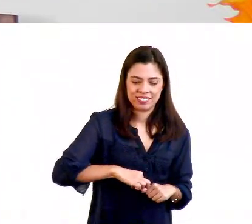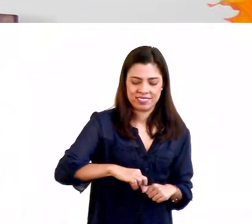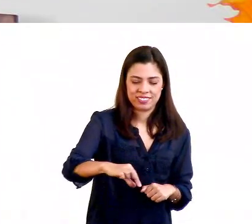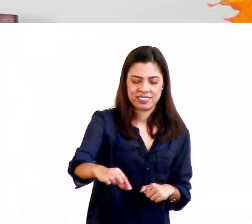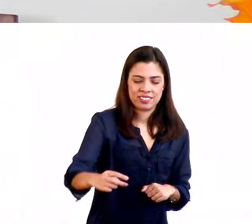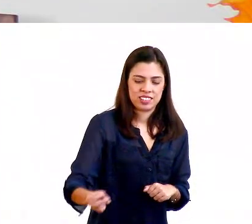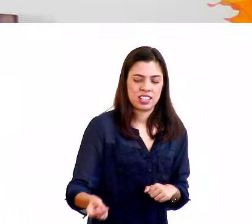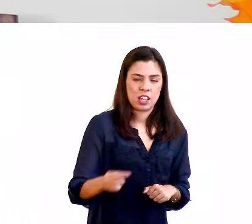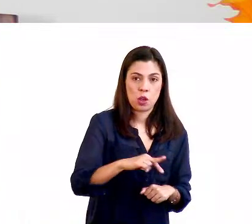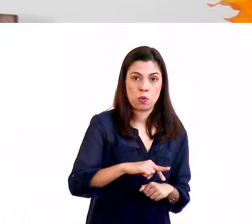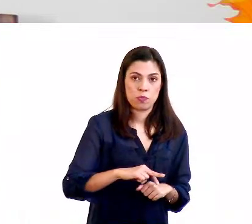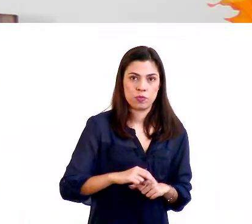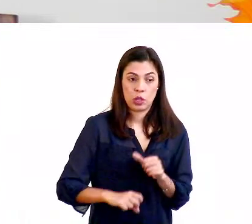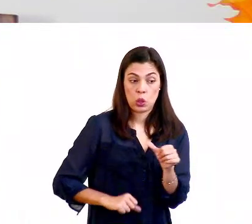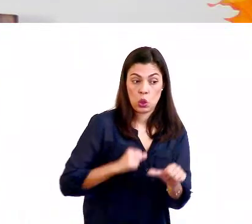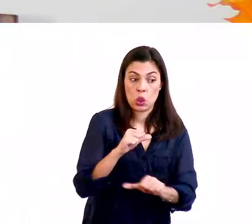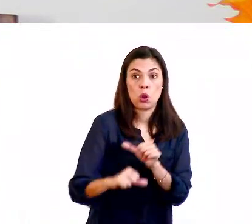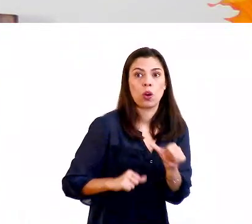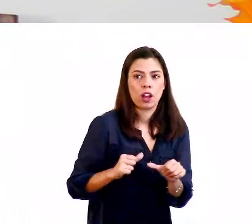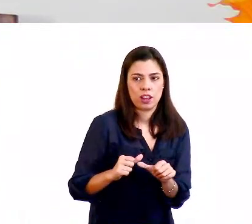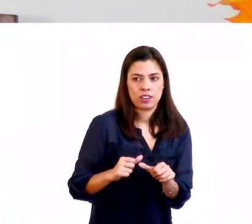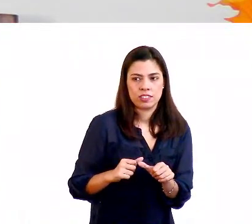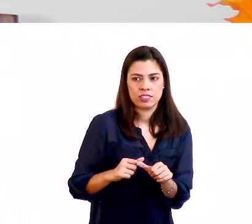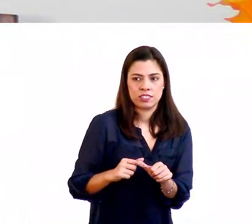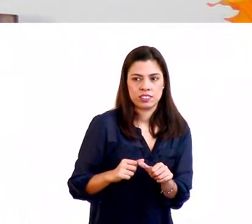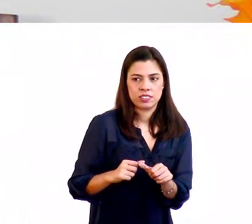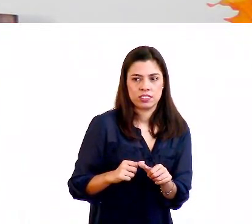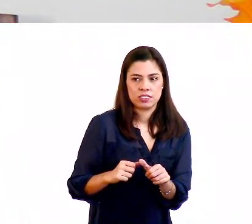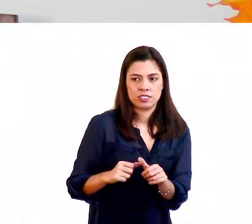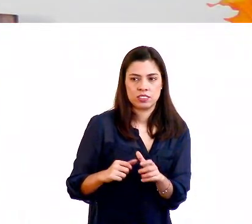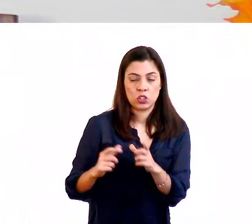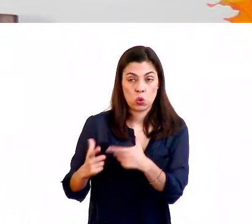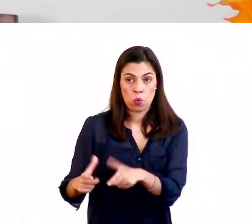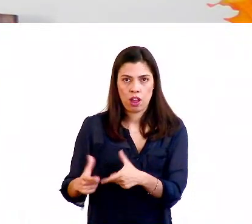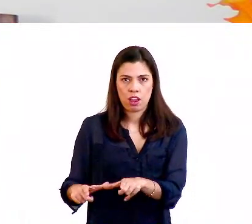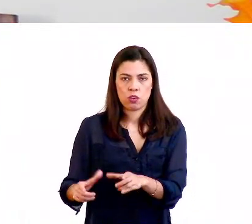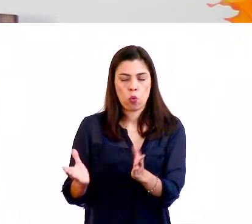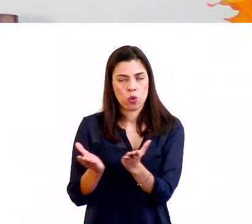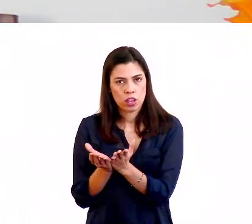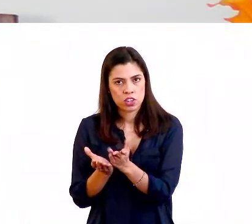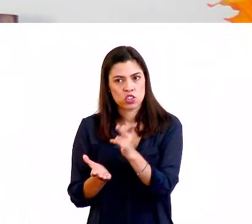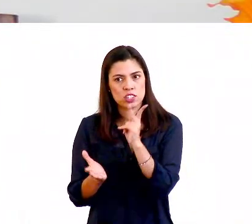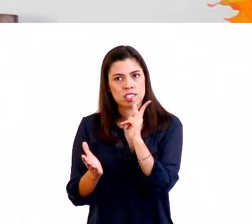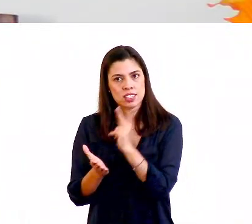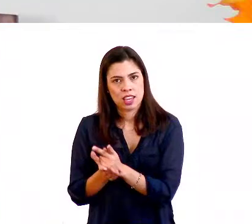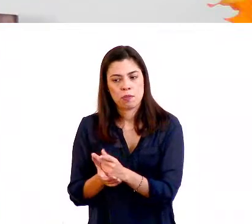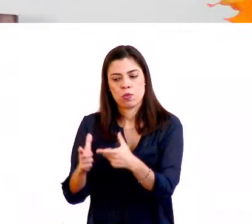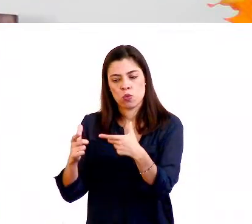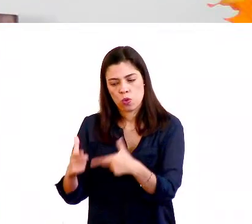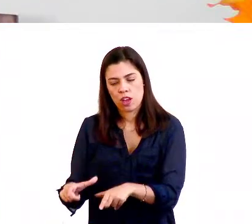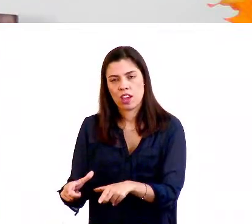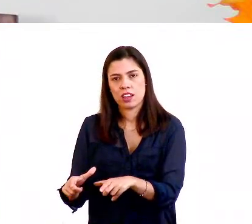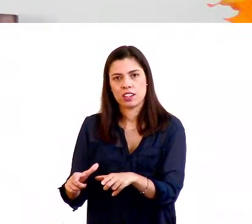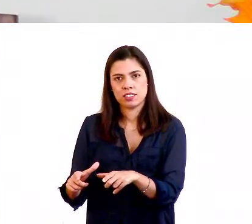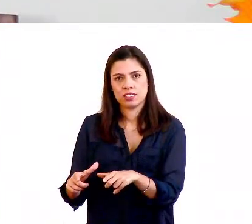ó amados, estamos persuadidos das coisas que são melhores, ou seja, não de uma vida infrutífera, não de uma vida de